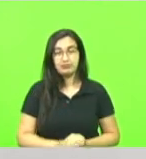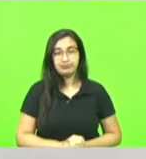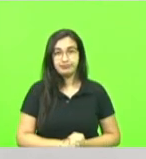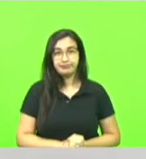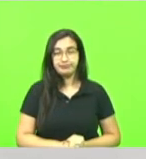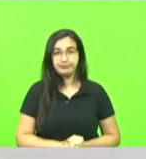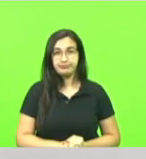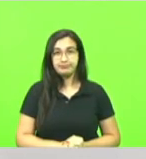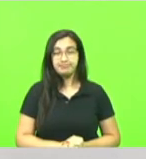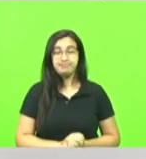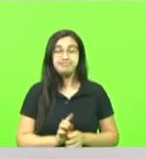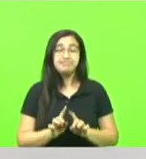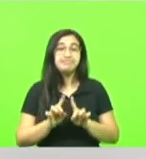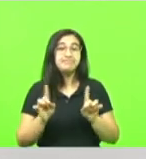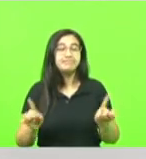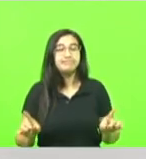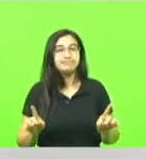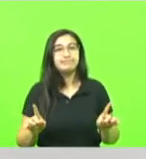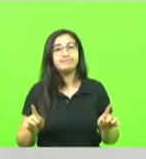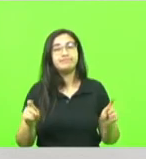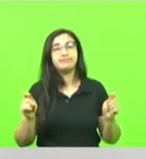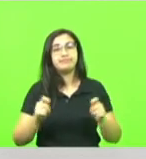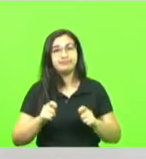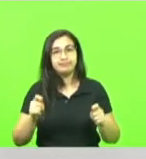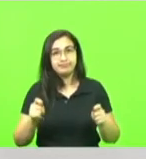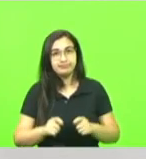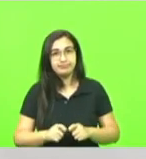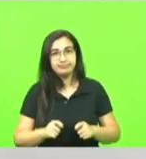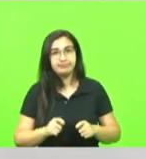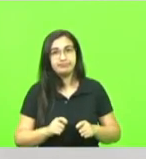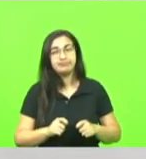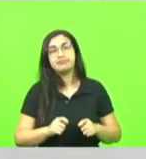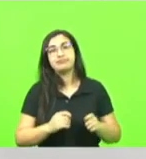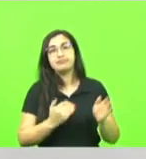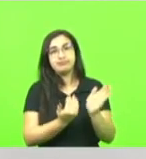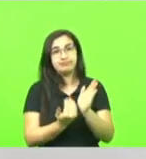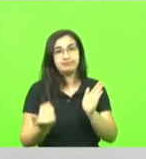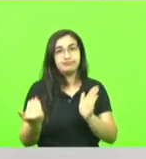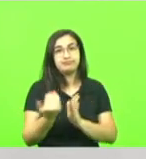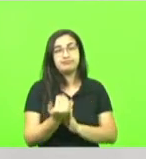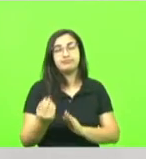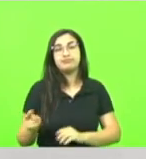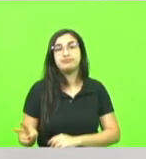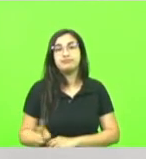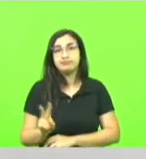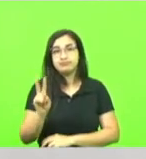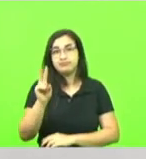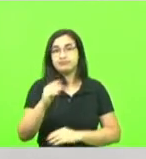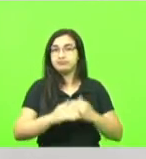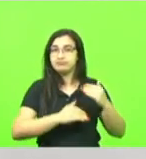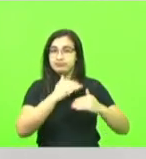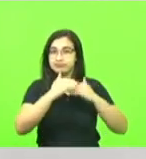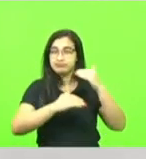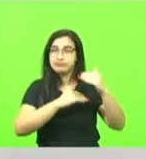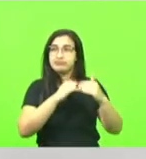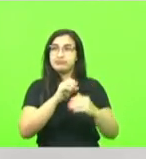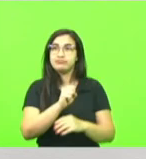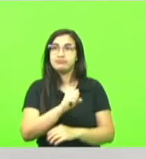O fato é que vai agregar valor e desenvolvimento para Santa